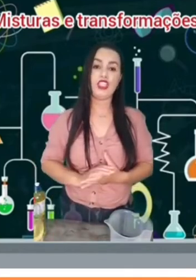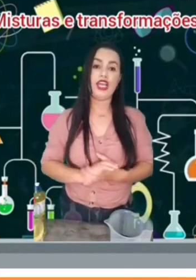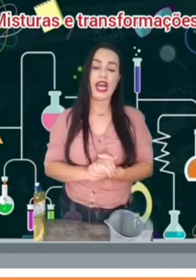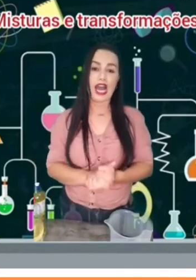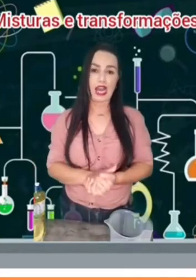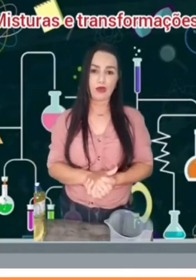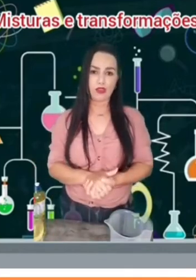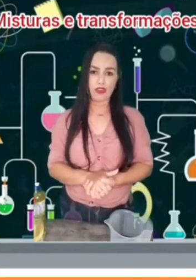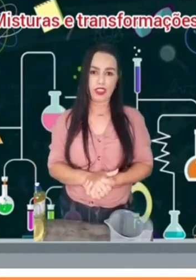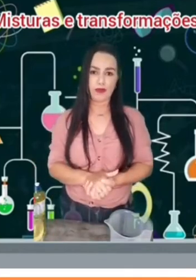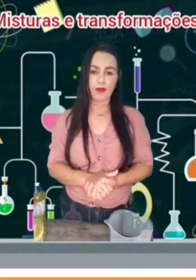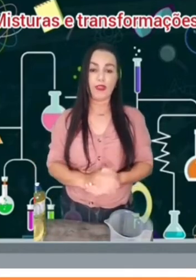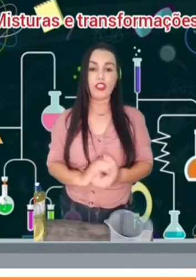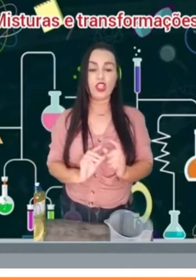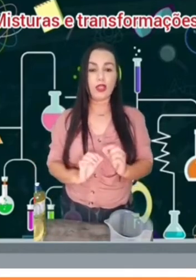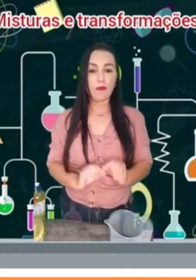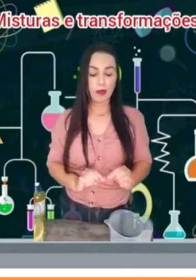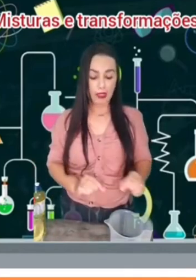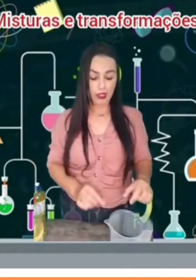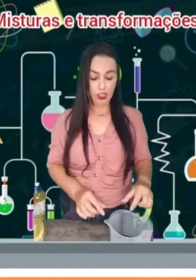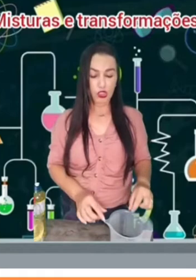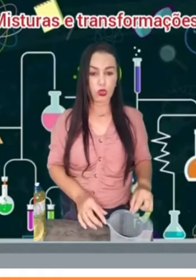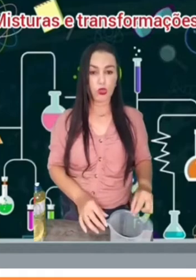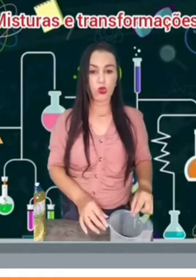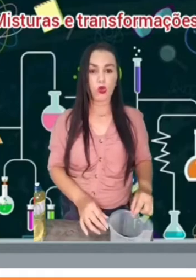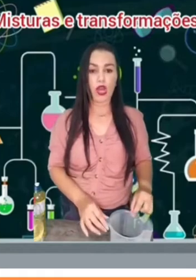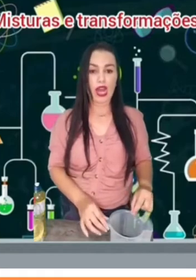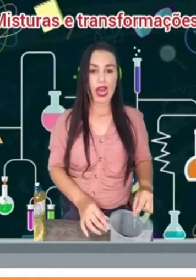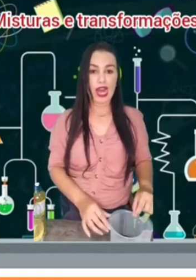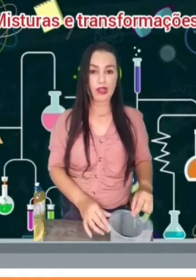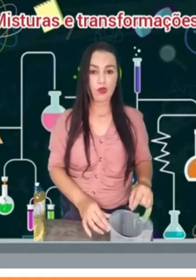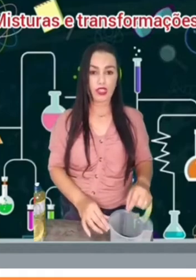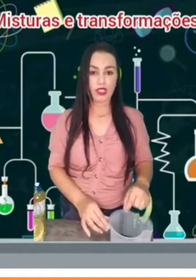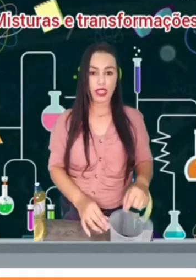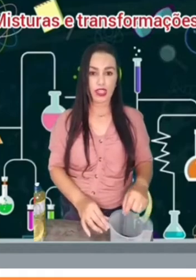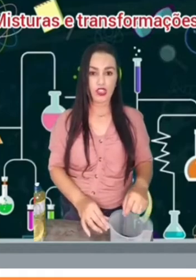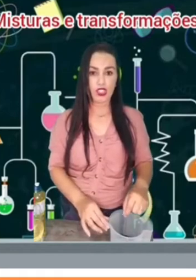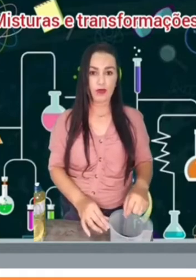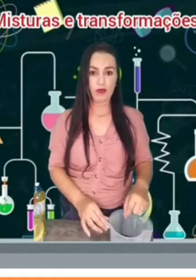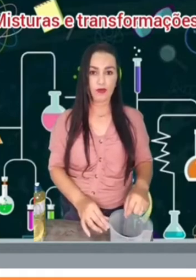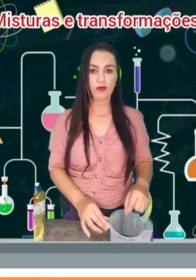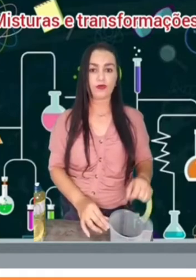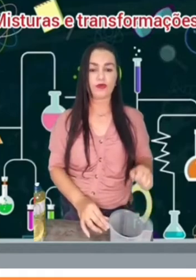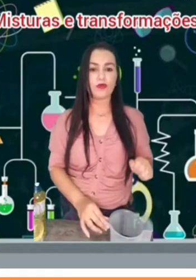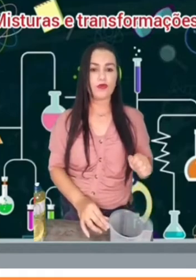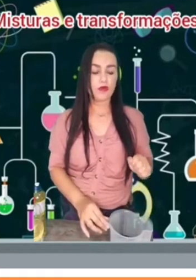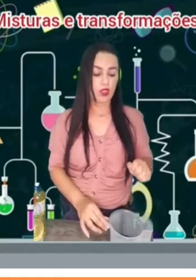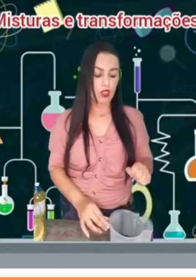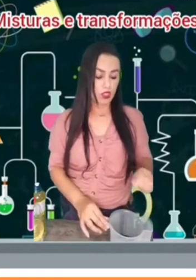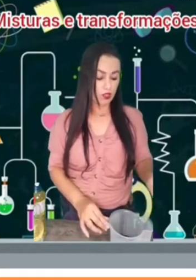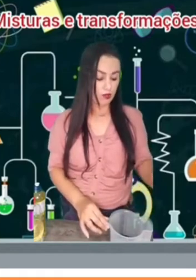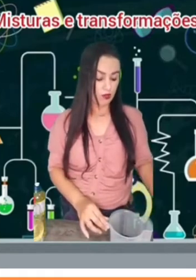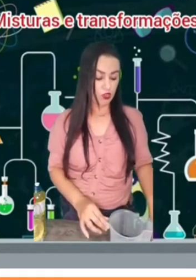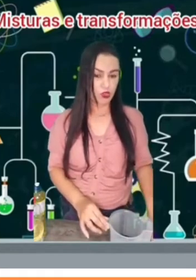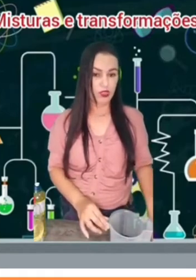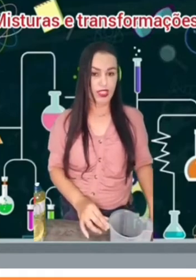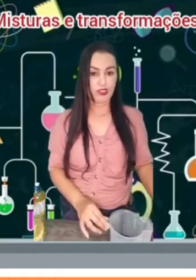ml de água fria. Só que primeiro a gente colocou a água quente,